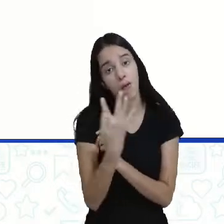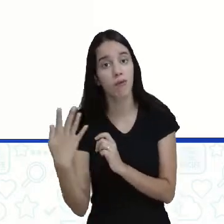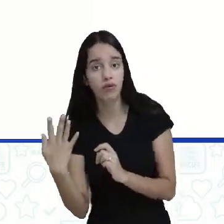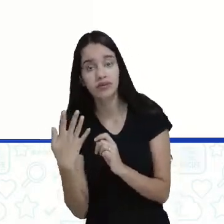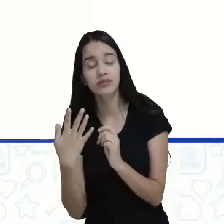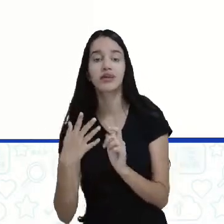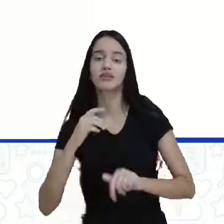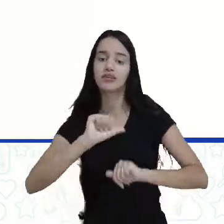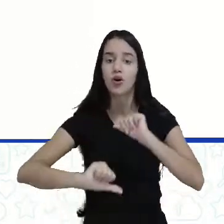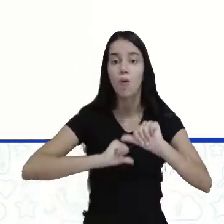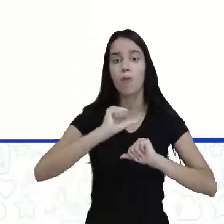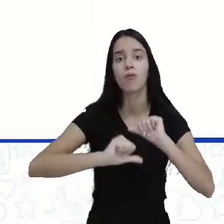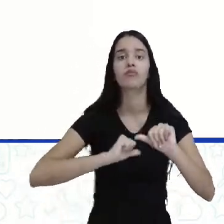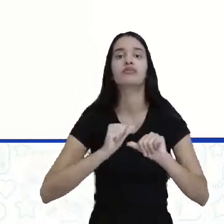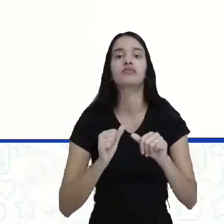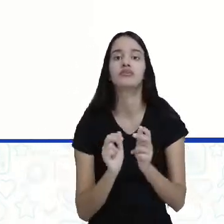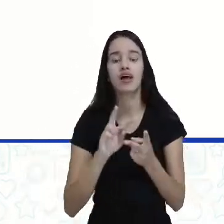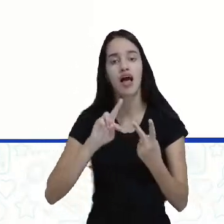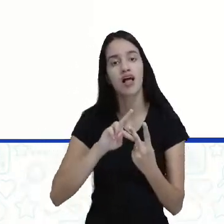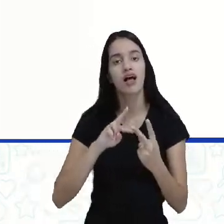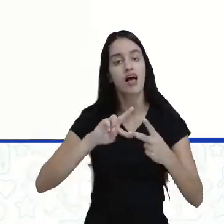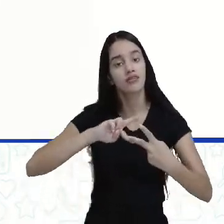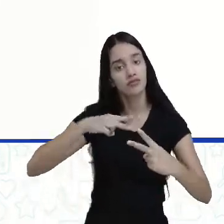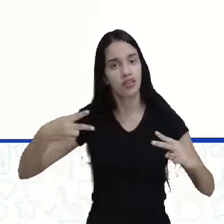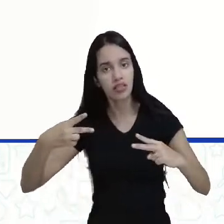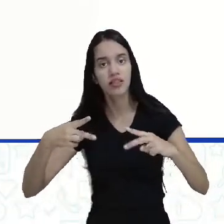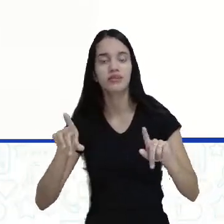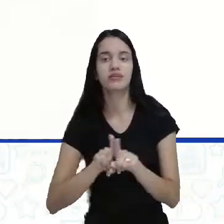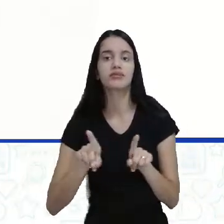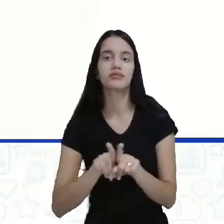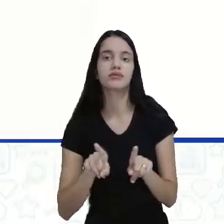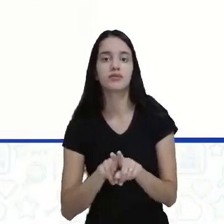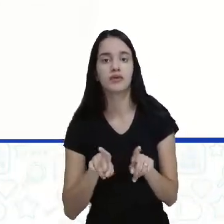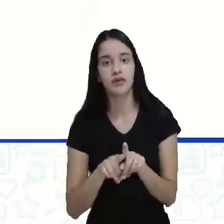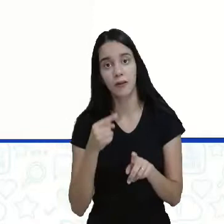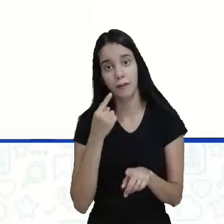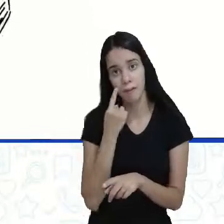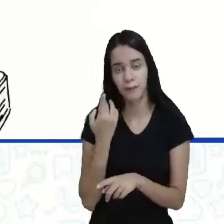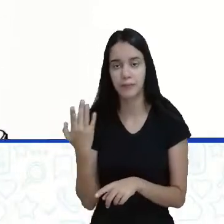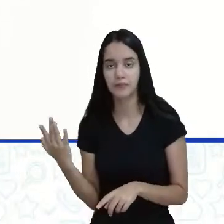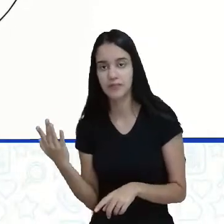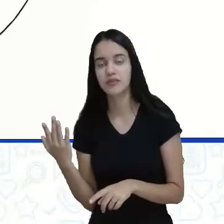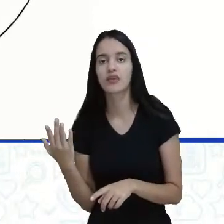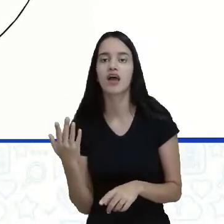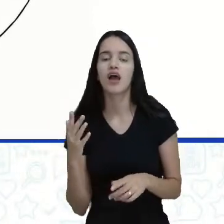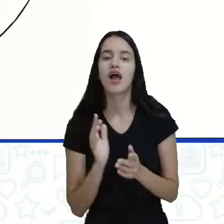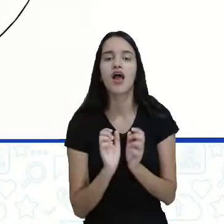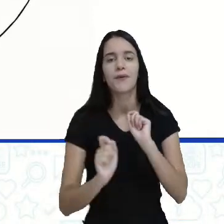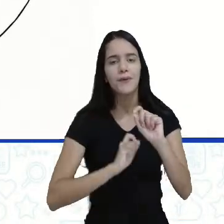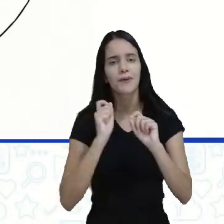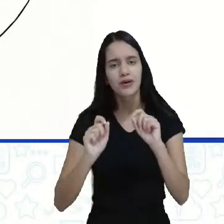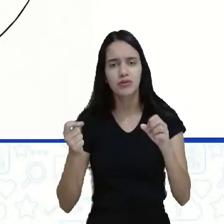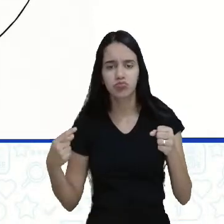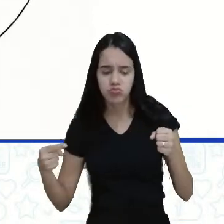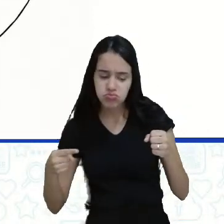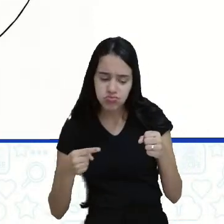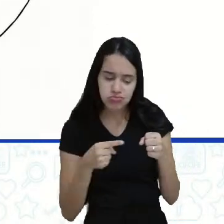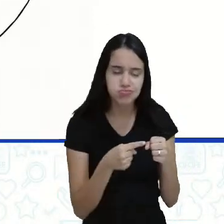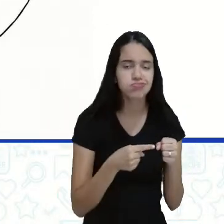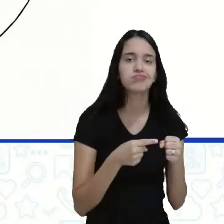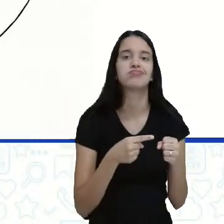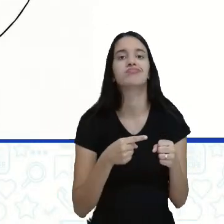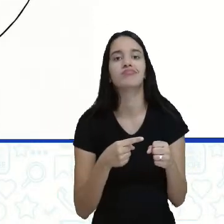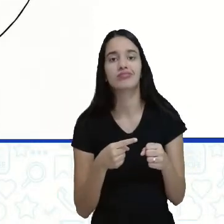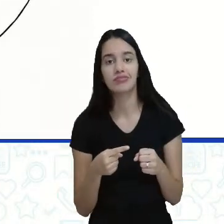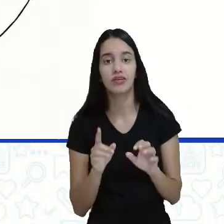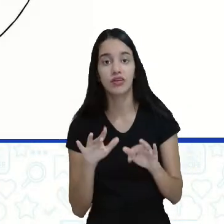recombinação genética. É um certo tipo de reembaralhamento das cartas do código genético. Isso resulta em cromossomos com uma nova combinação de